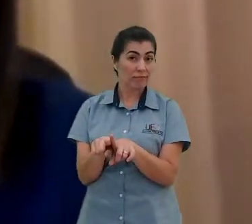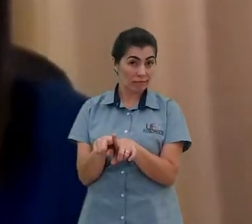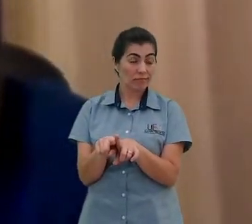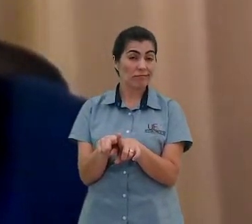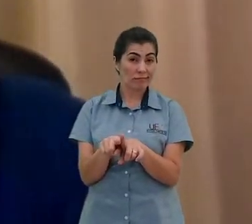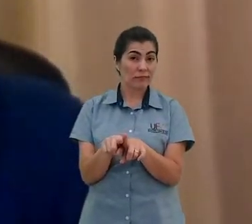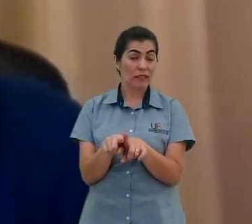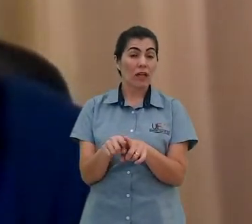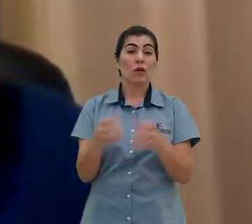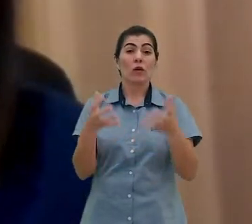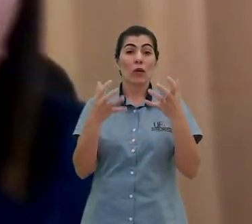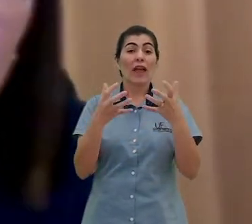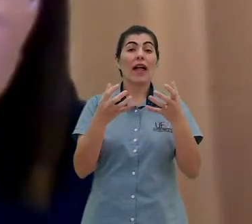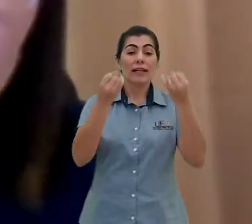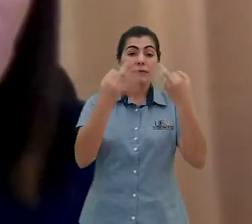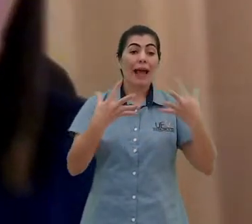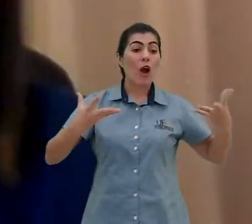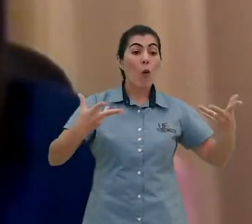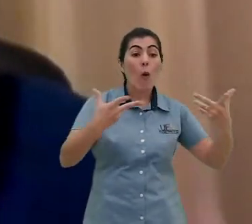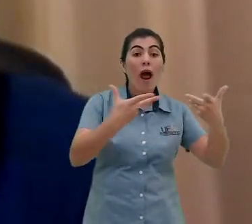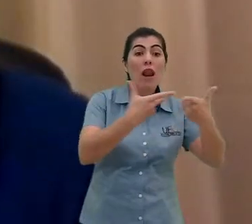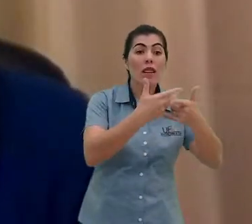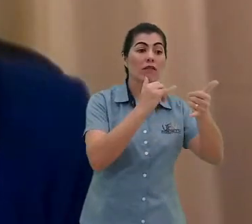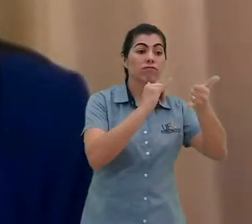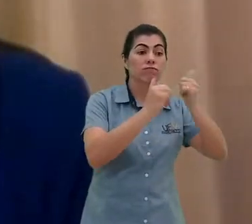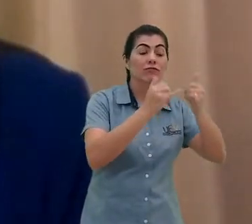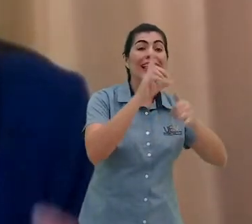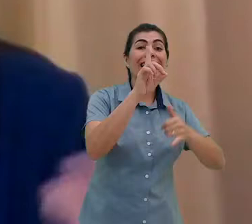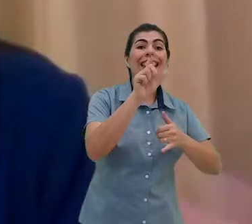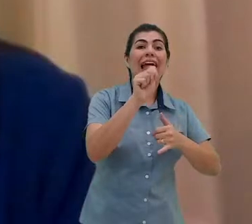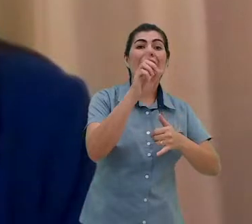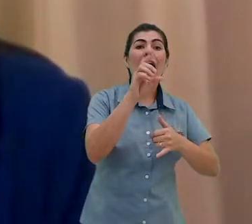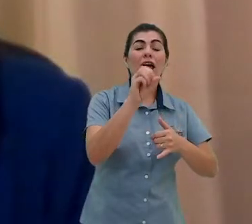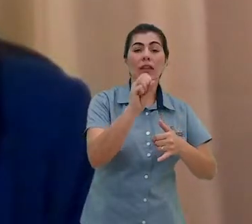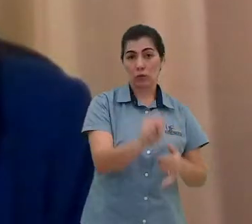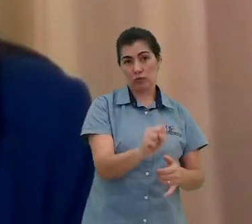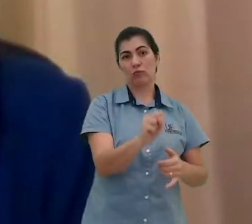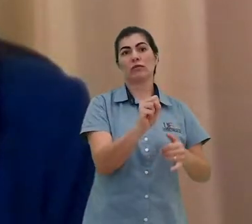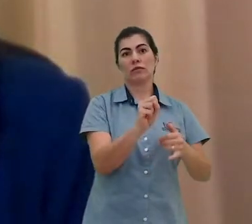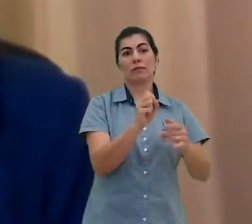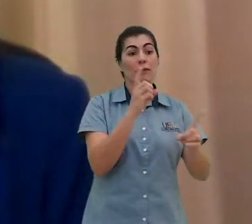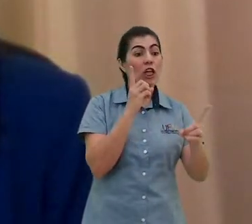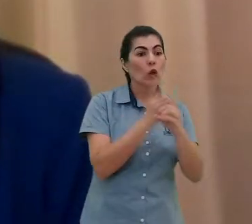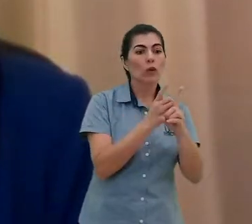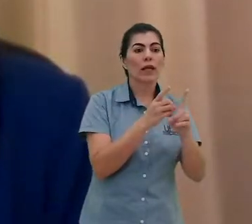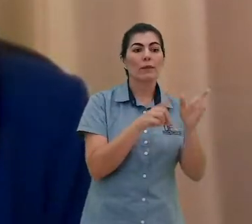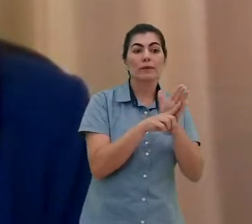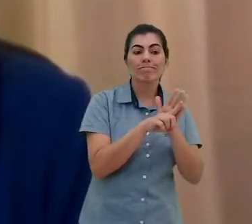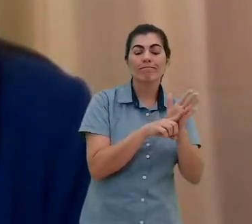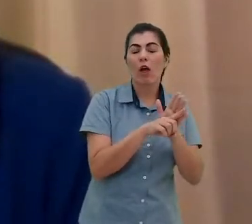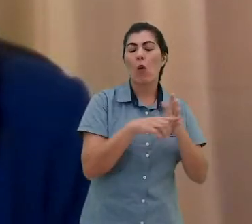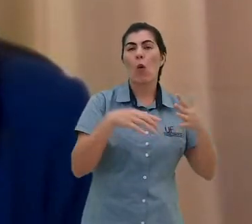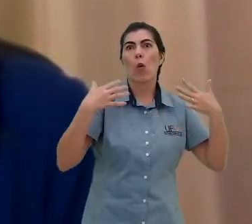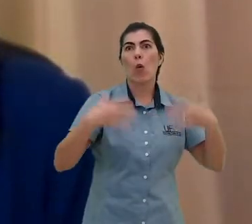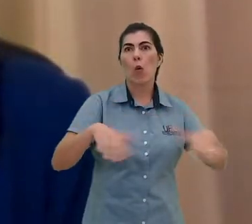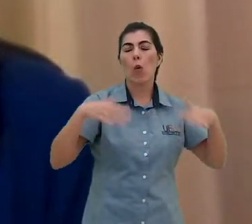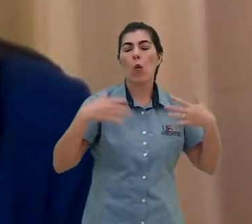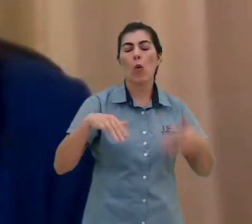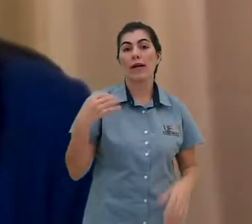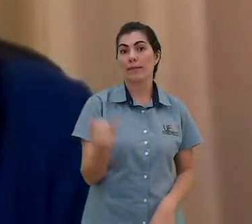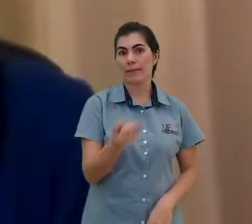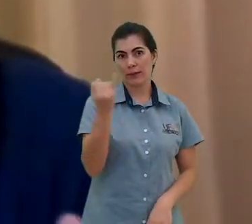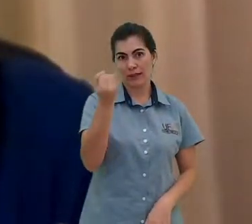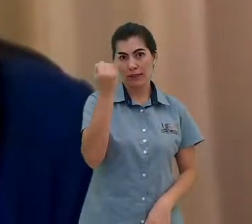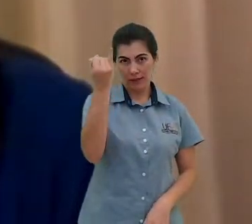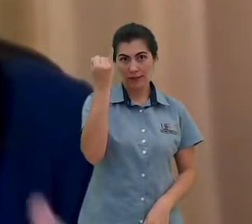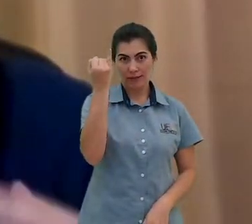é que a qualidade dos dados que são usados para a gente encontrar esses padrões é extremamente importante.